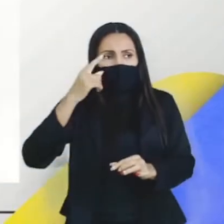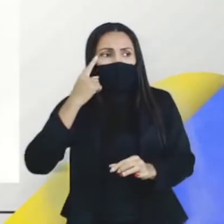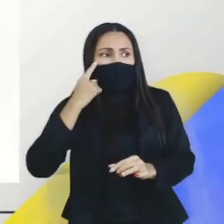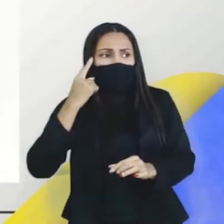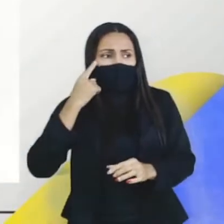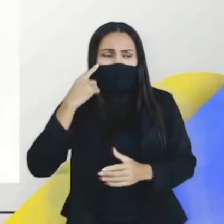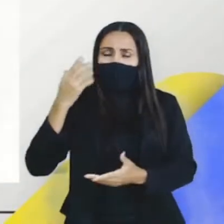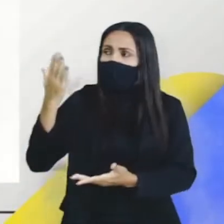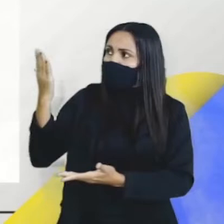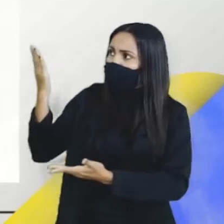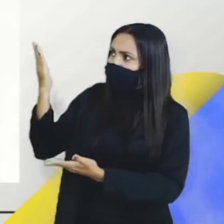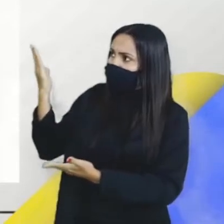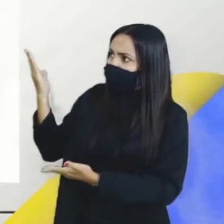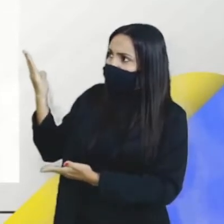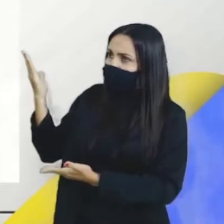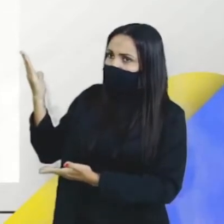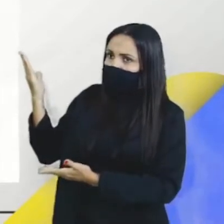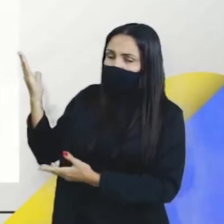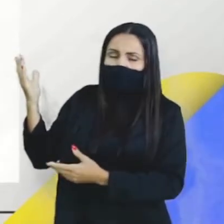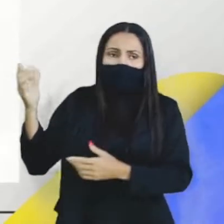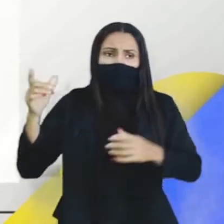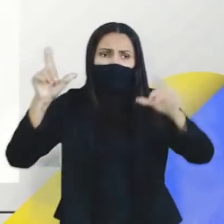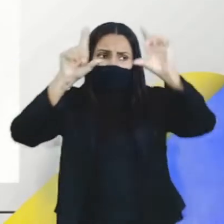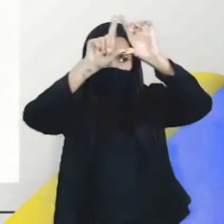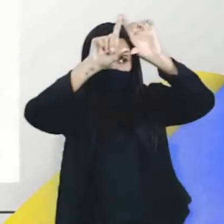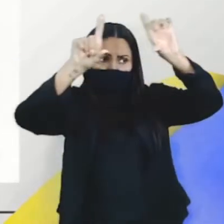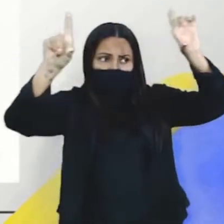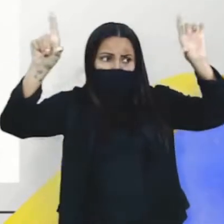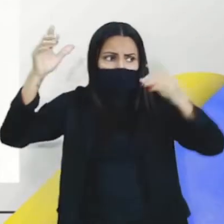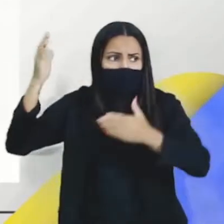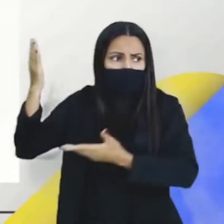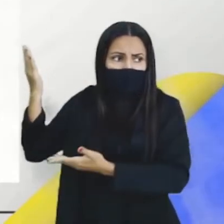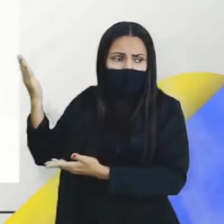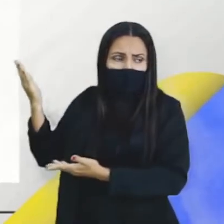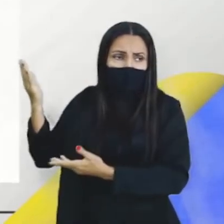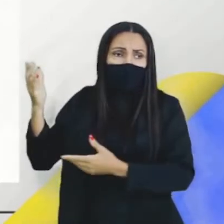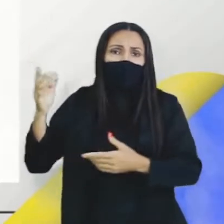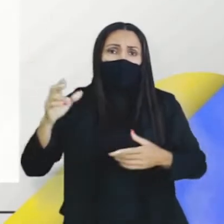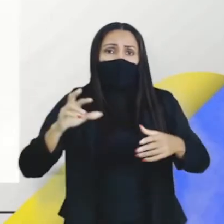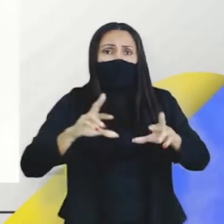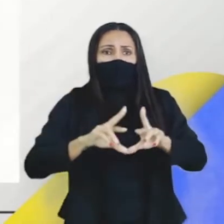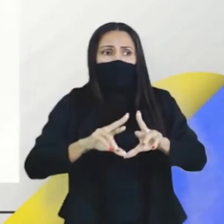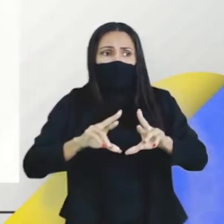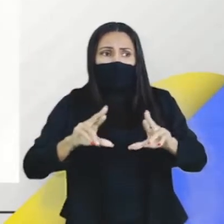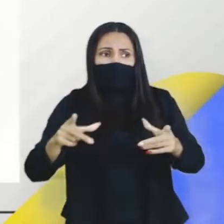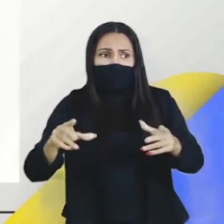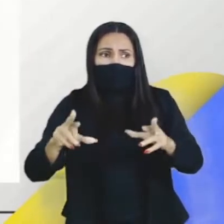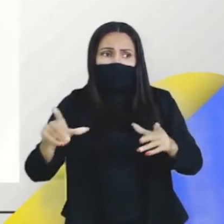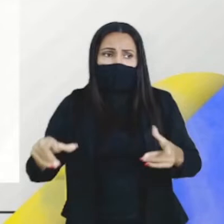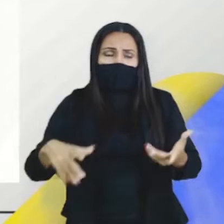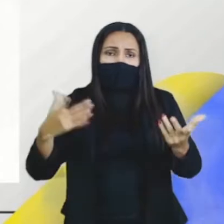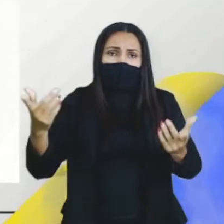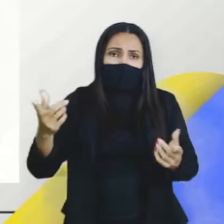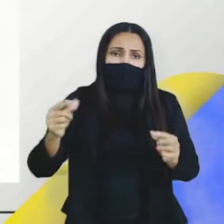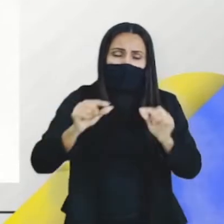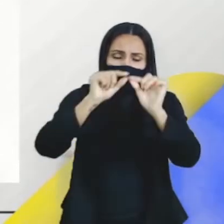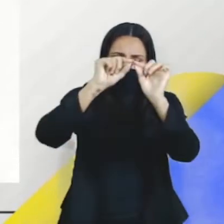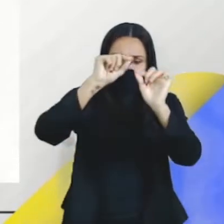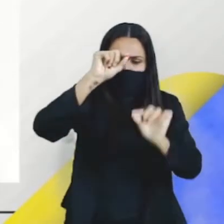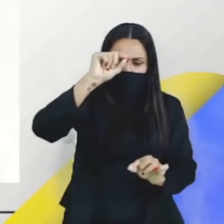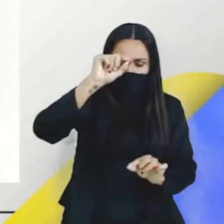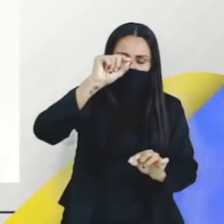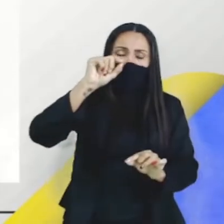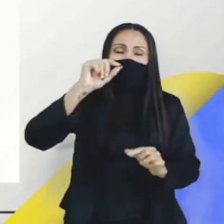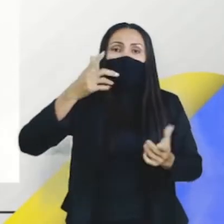conseguem observar na fileira de cima diferentes ângulos empregados no eixo de Y, certo? Que é o eixo